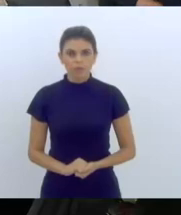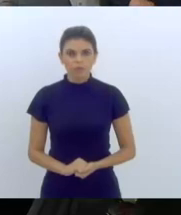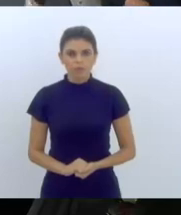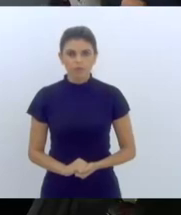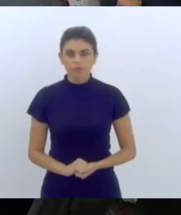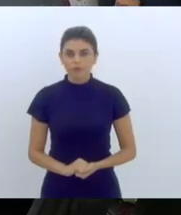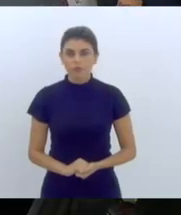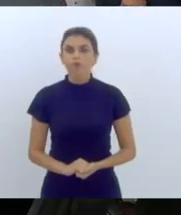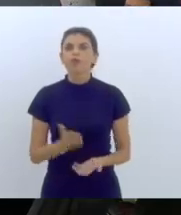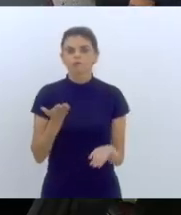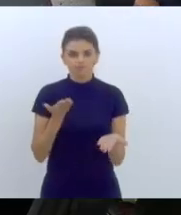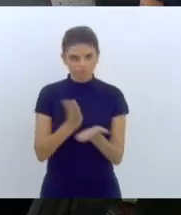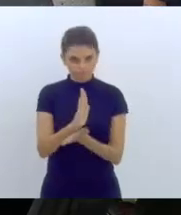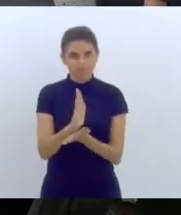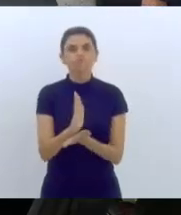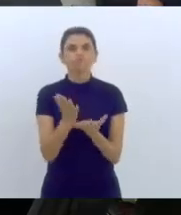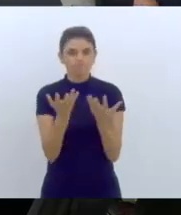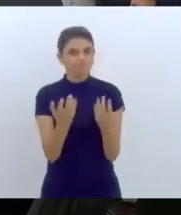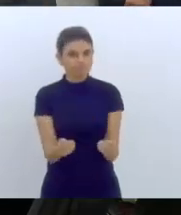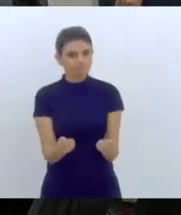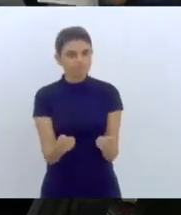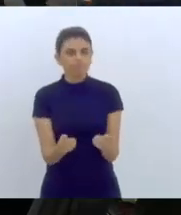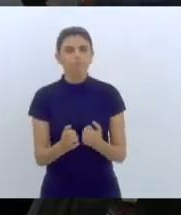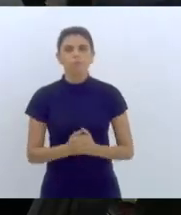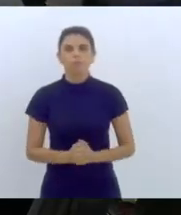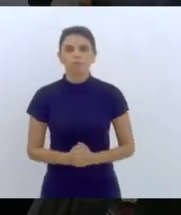Parecer favorável, presidenta.